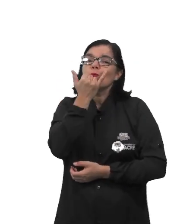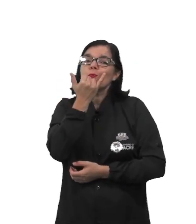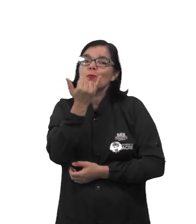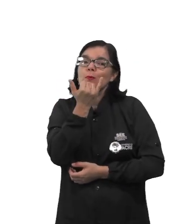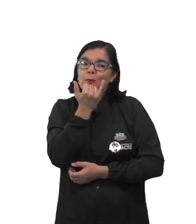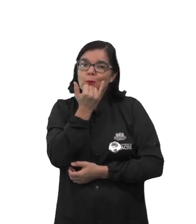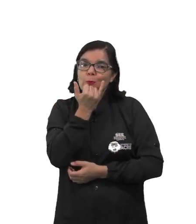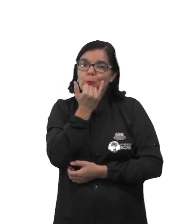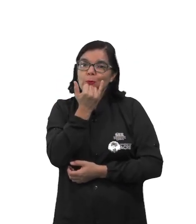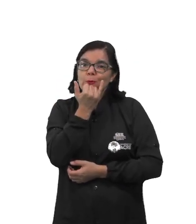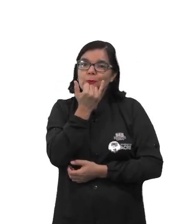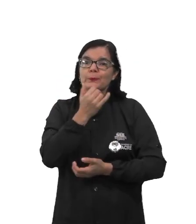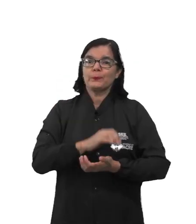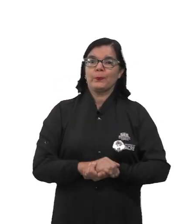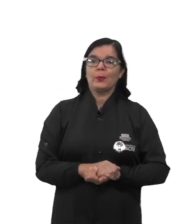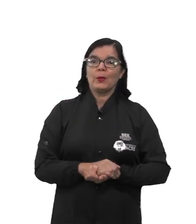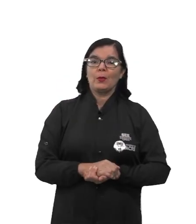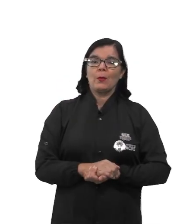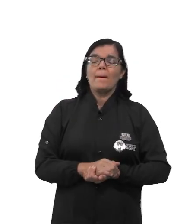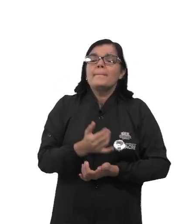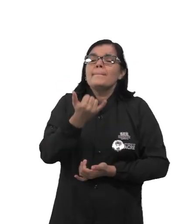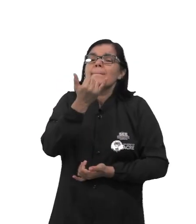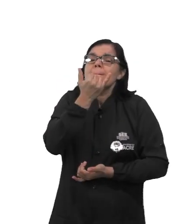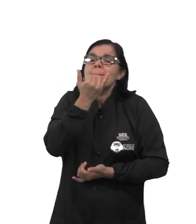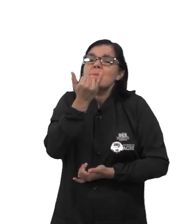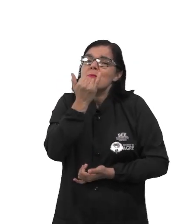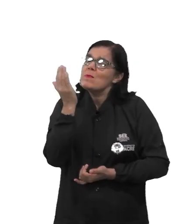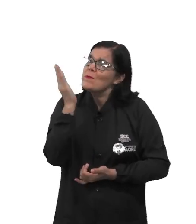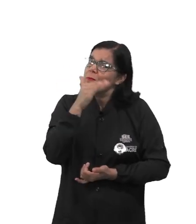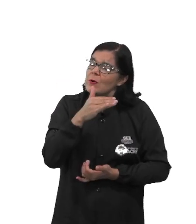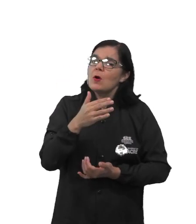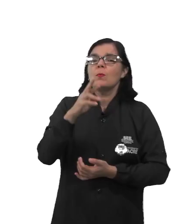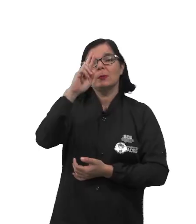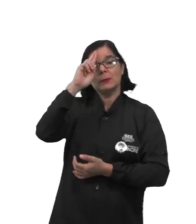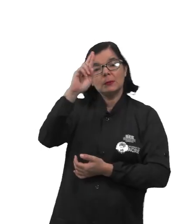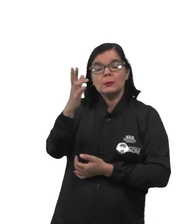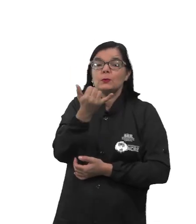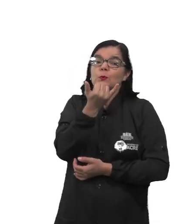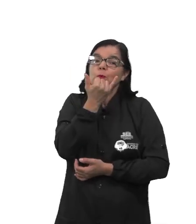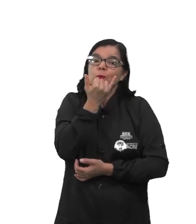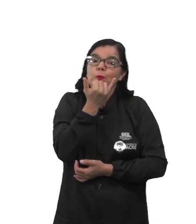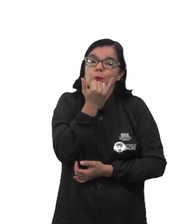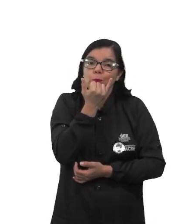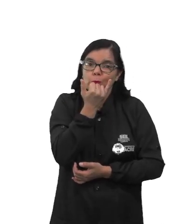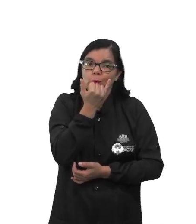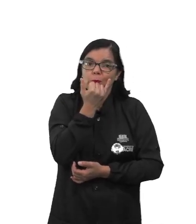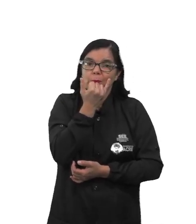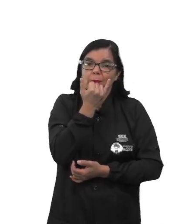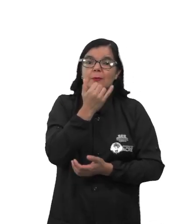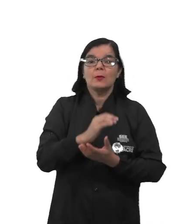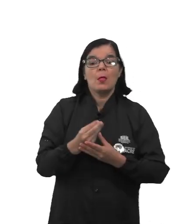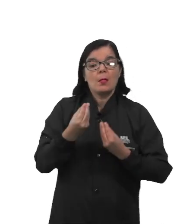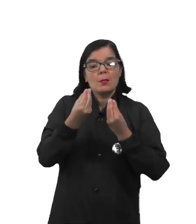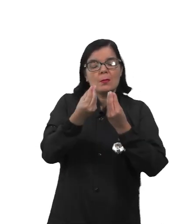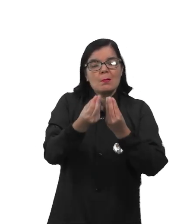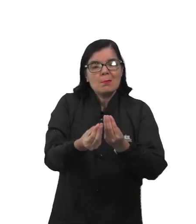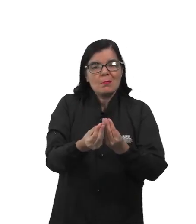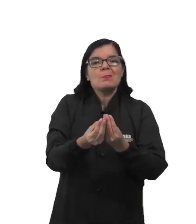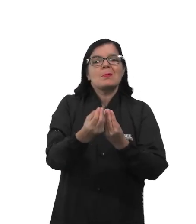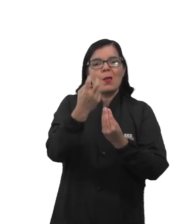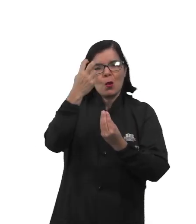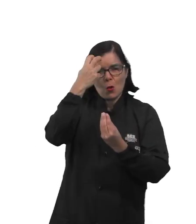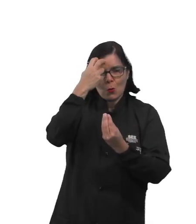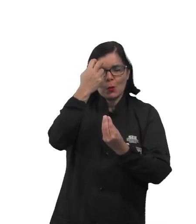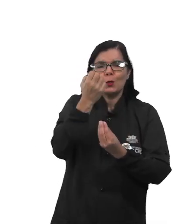piedade, vamos pedir piedade. Senhor, piedade, lhes dê grandeza